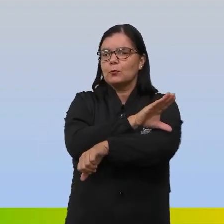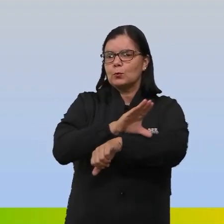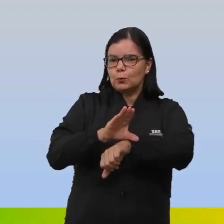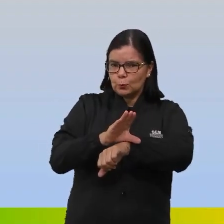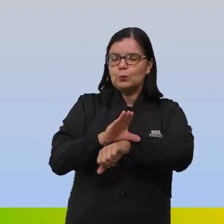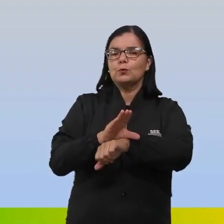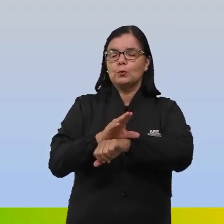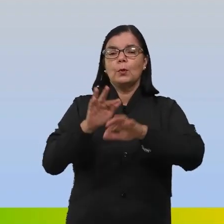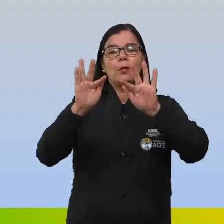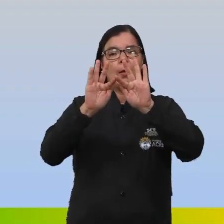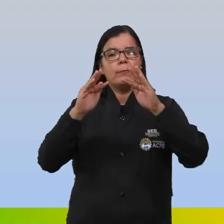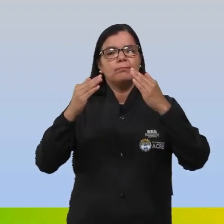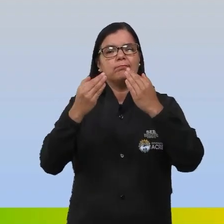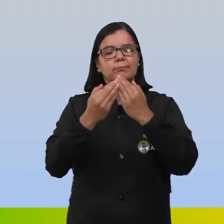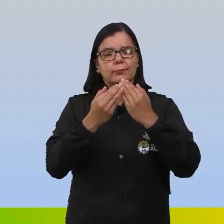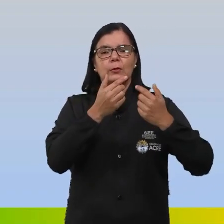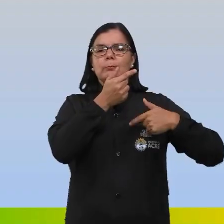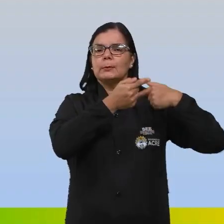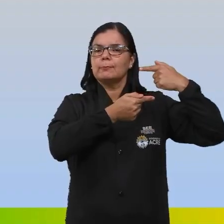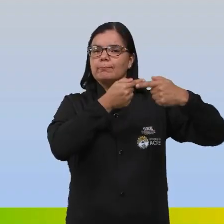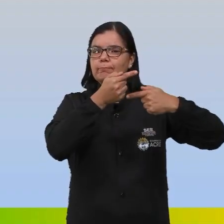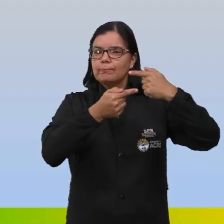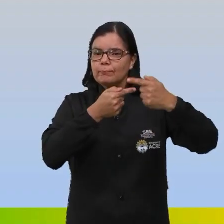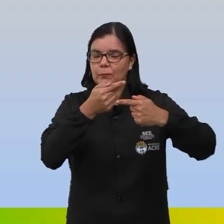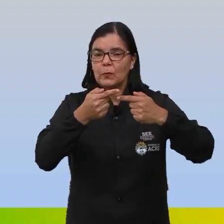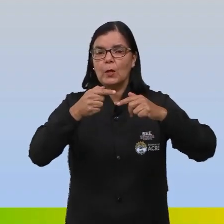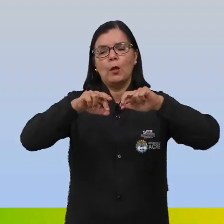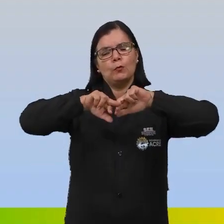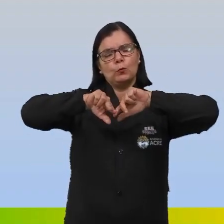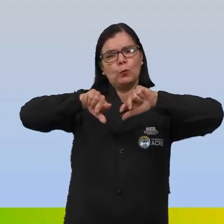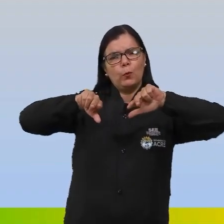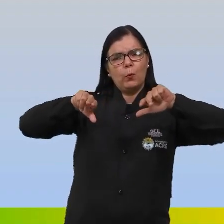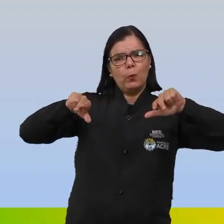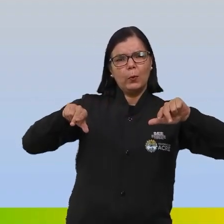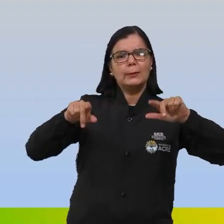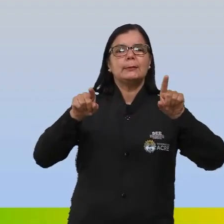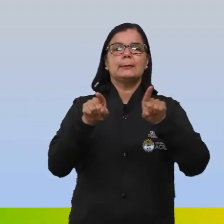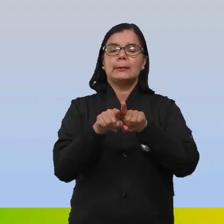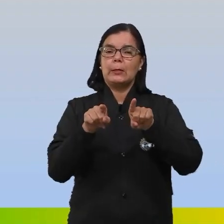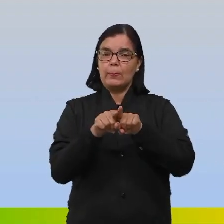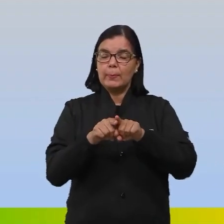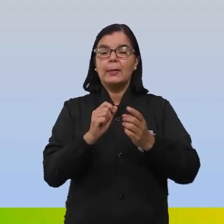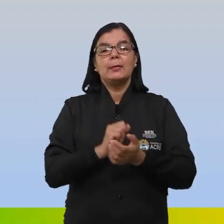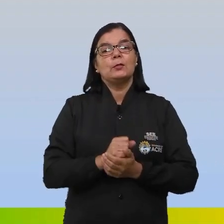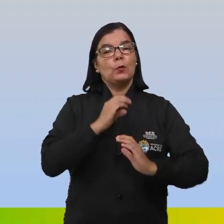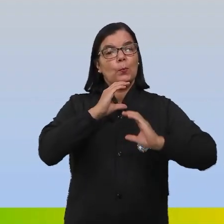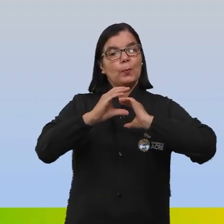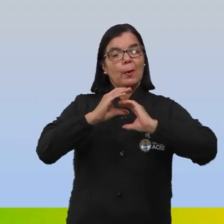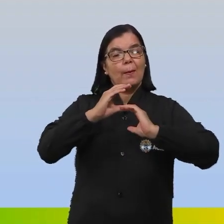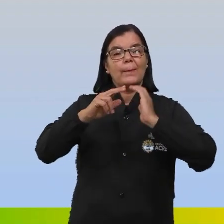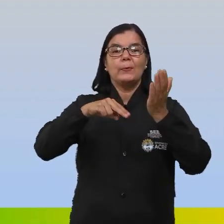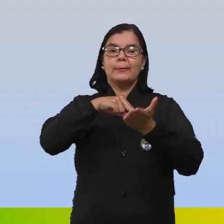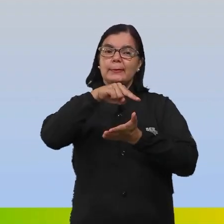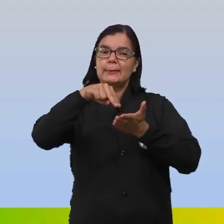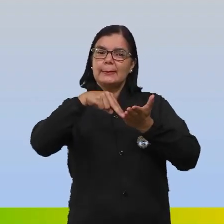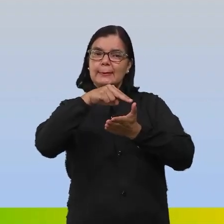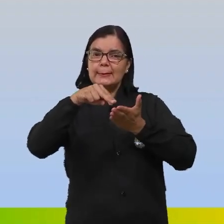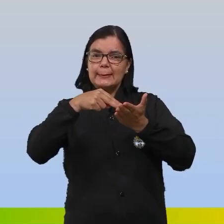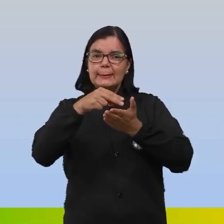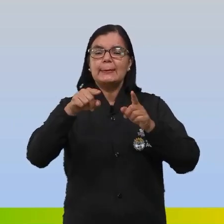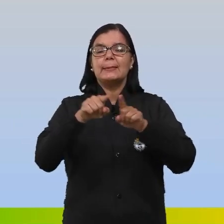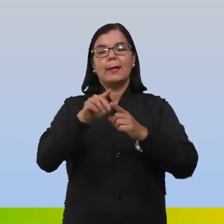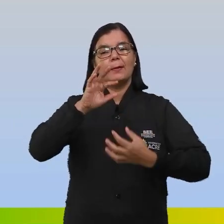tem uma diversidade étnica intensa. Nós falamos sobre a música, a dança, a culinária